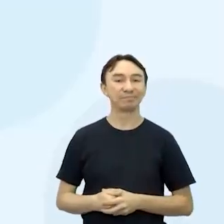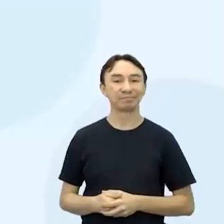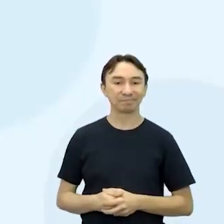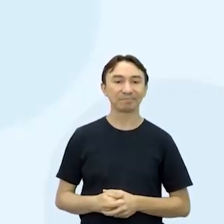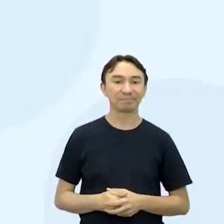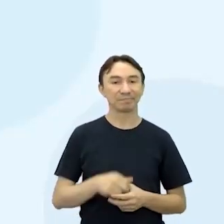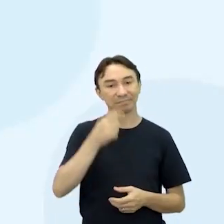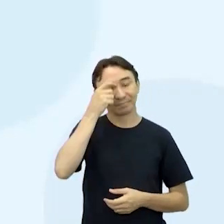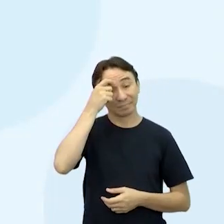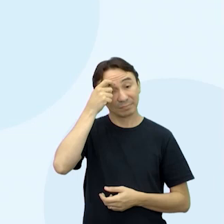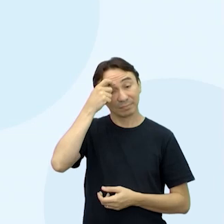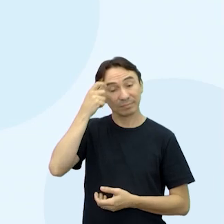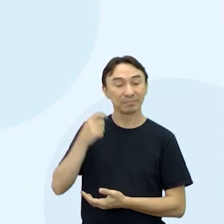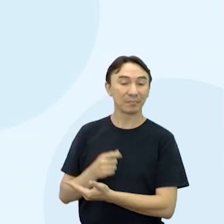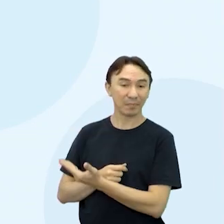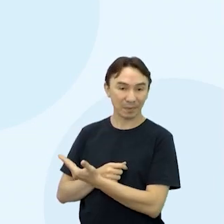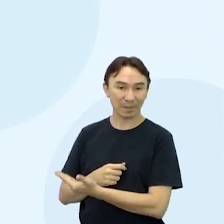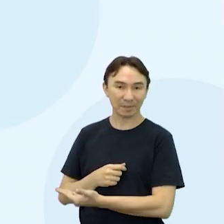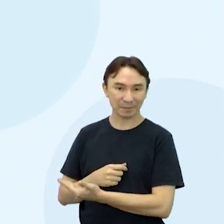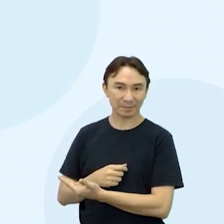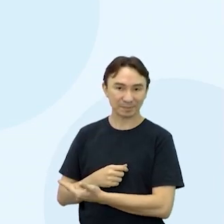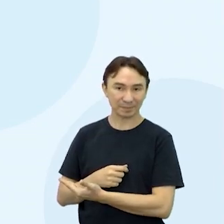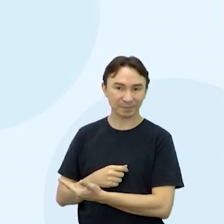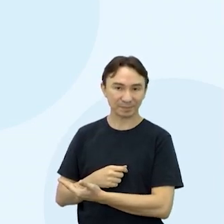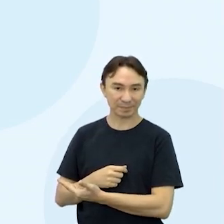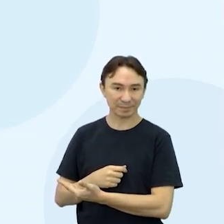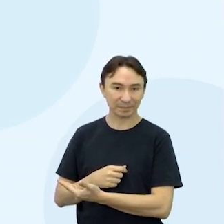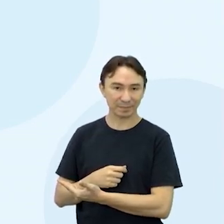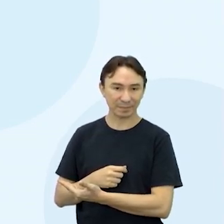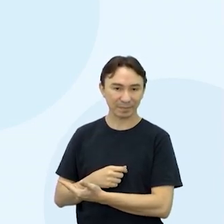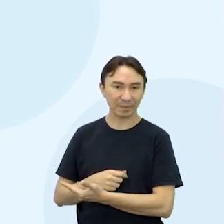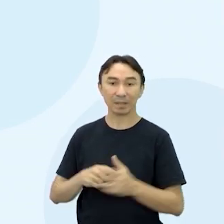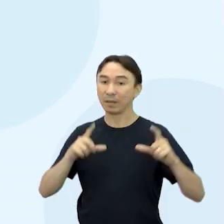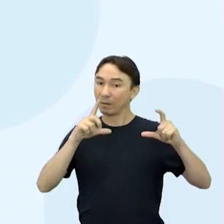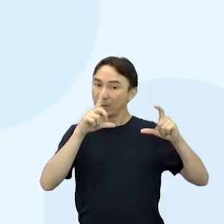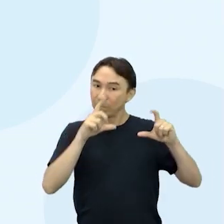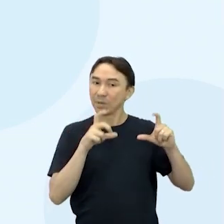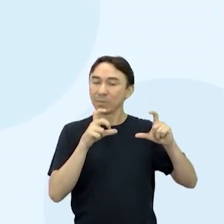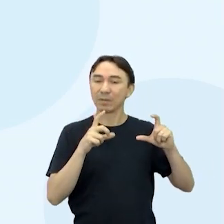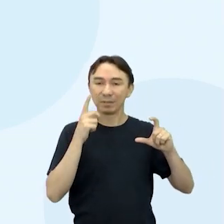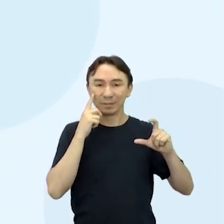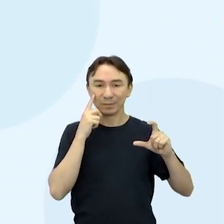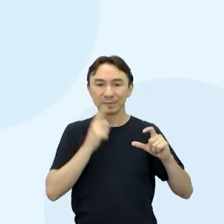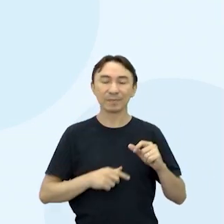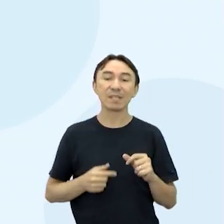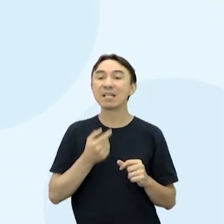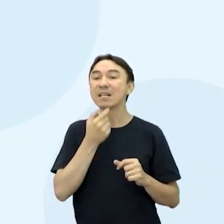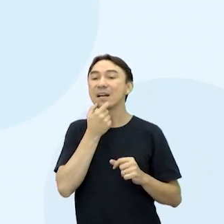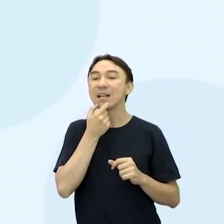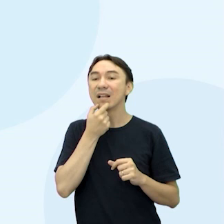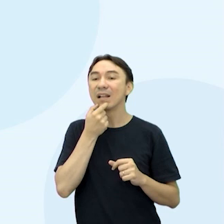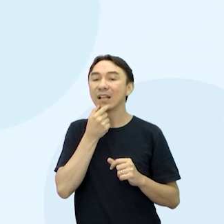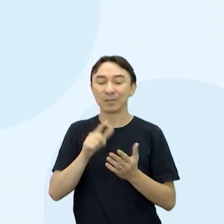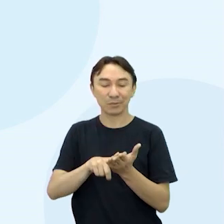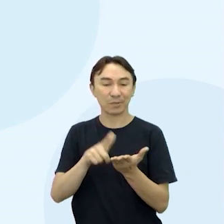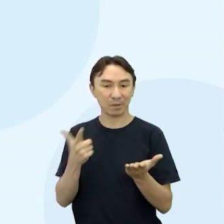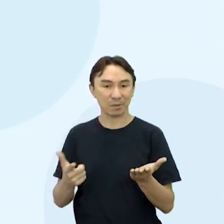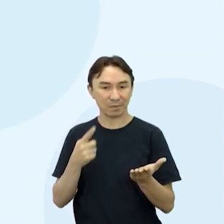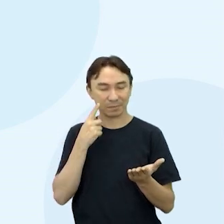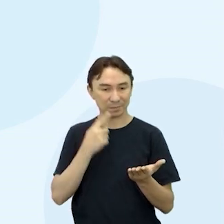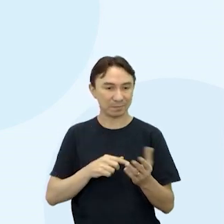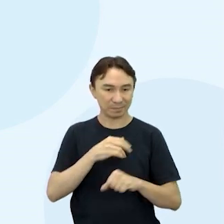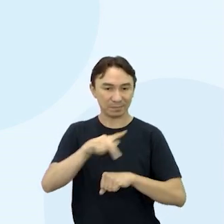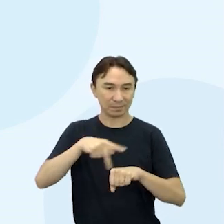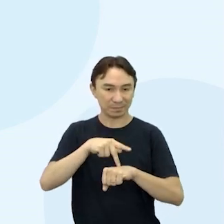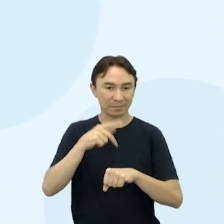Então, vou colocar na tela para vocês. Printem. Dá um print na tela, ou então voltem nessa aula. Se você está vendo essa aula não vai